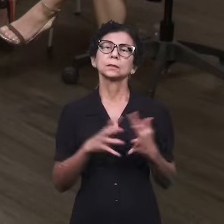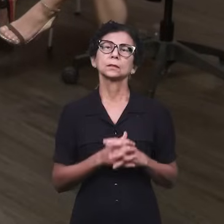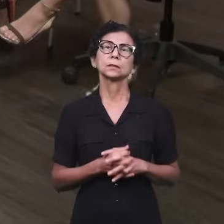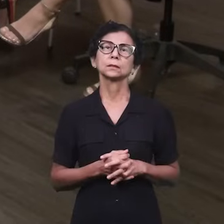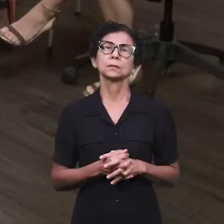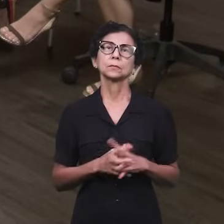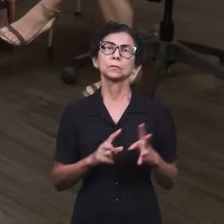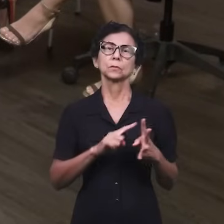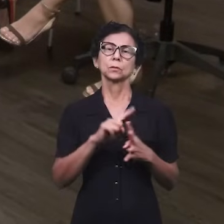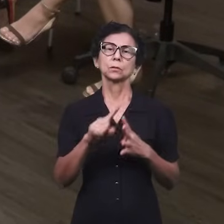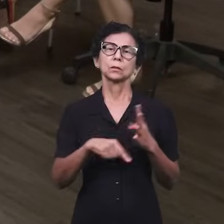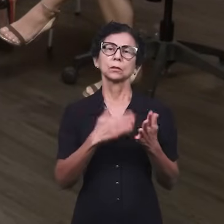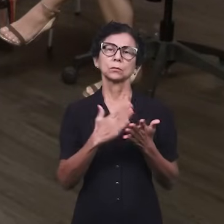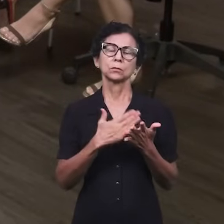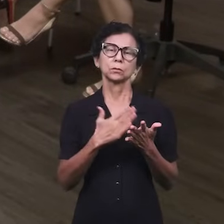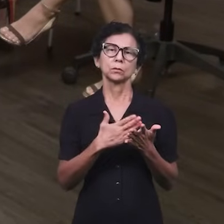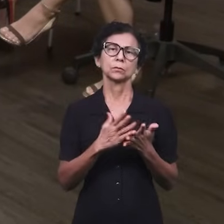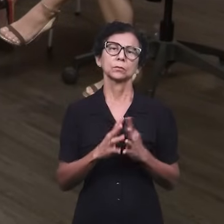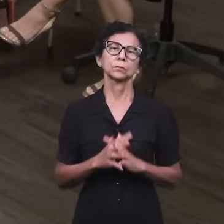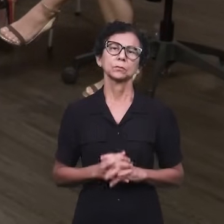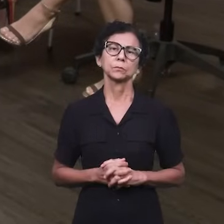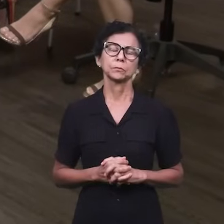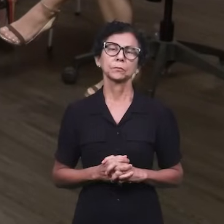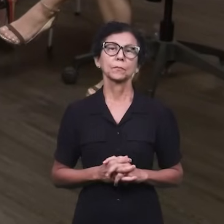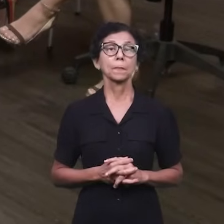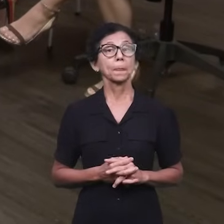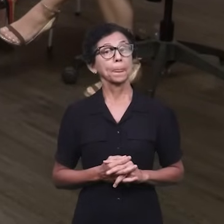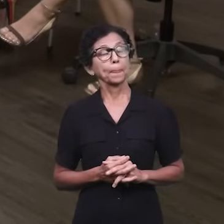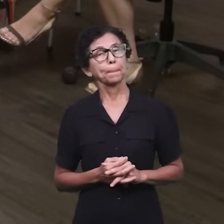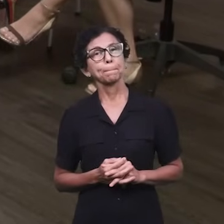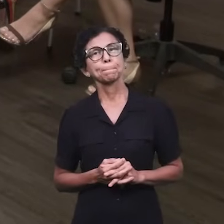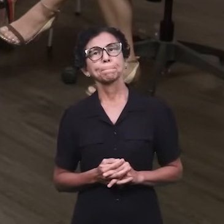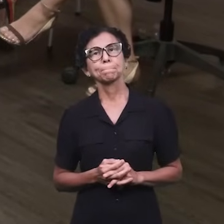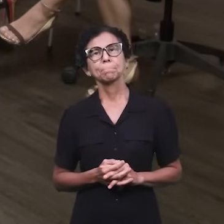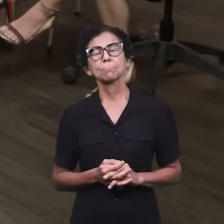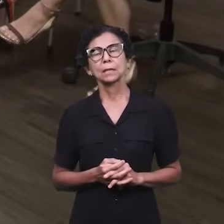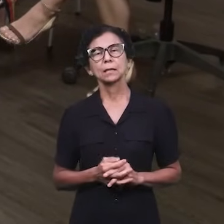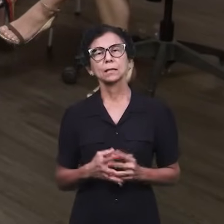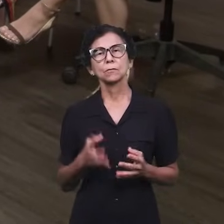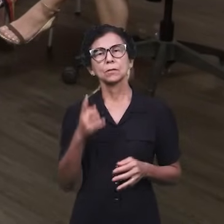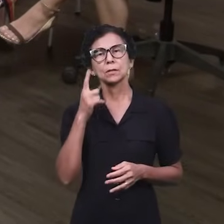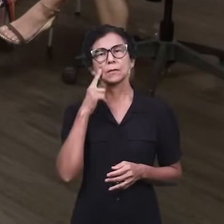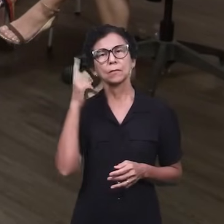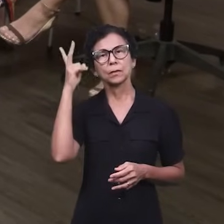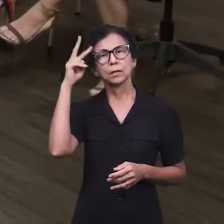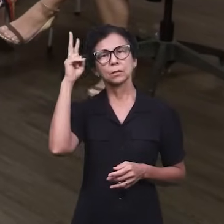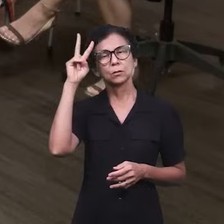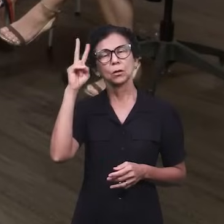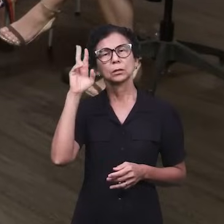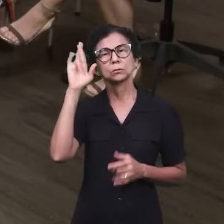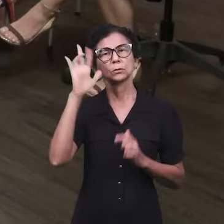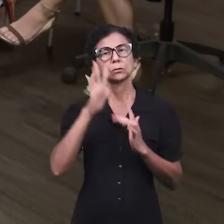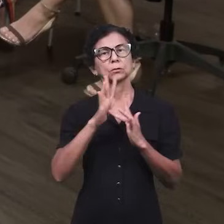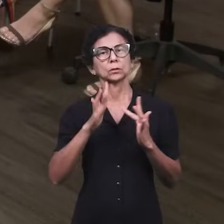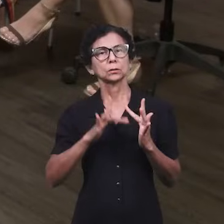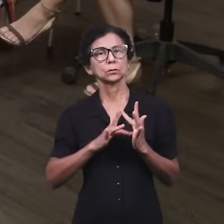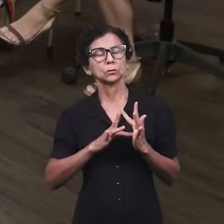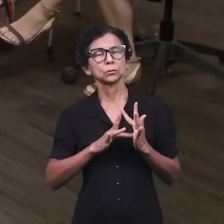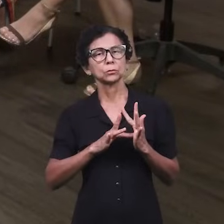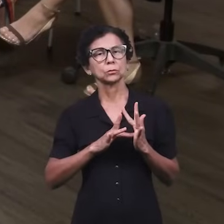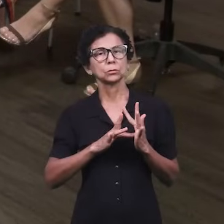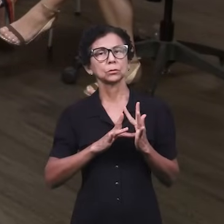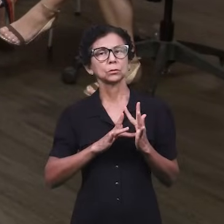convertido né pro novo convertido porque vai tratar das são as biografias do Senhor Jesus a história do Senhor